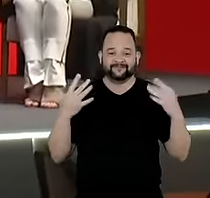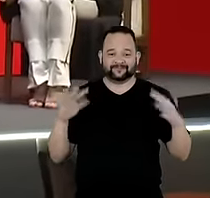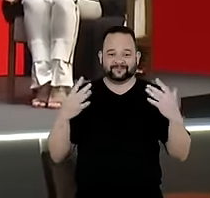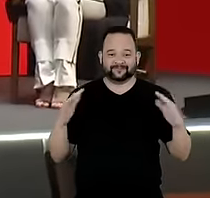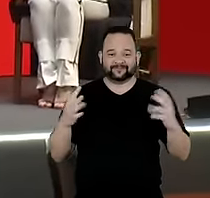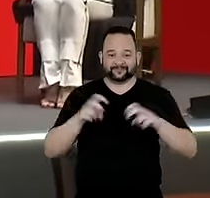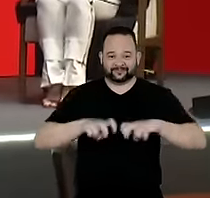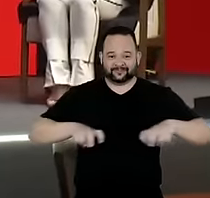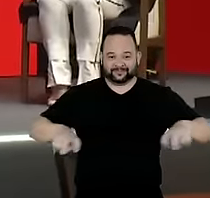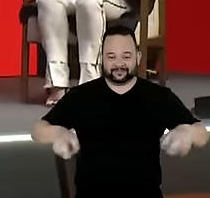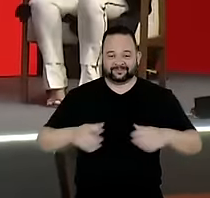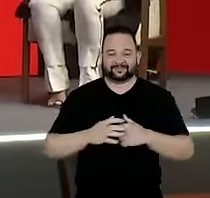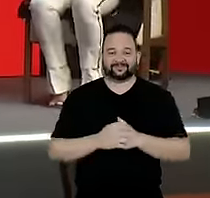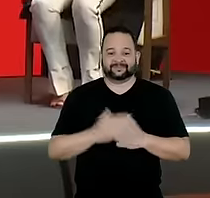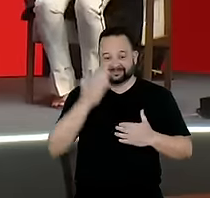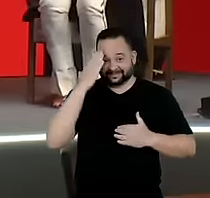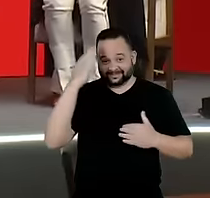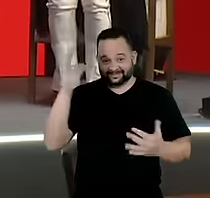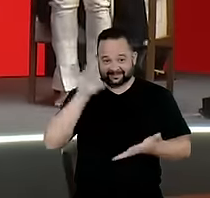obrigada